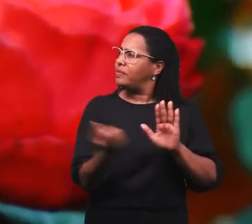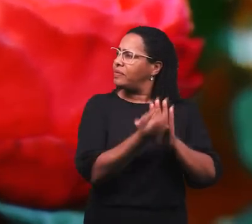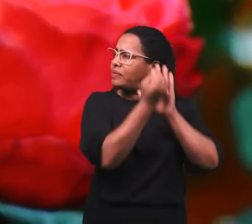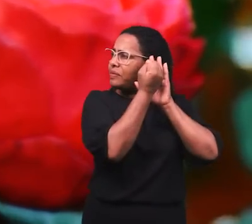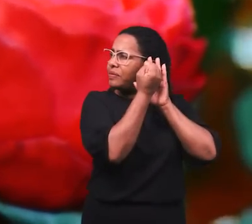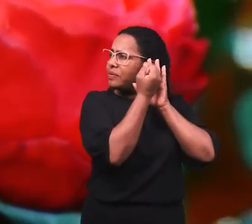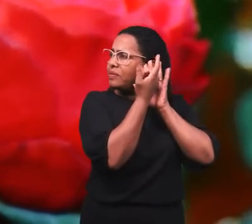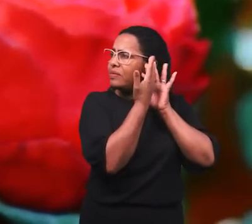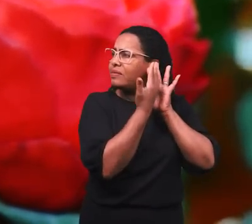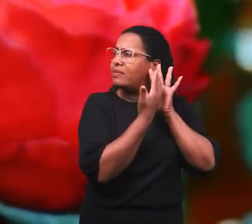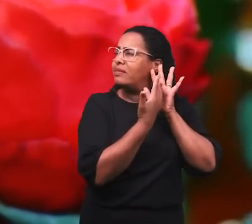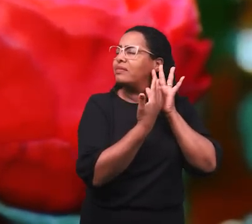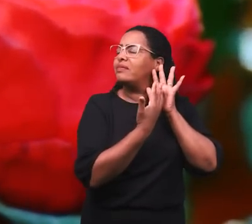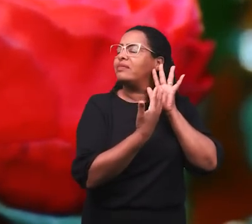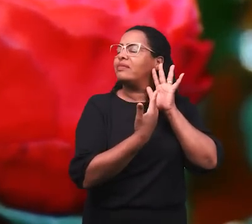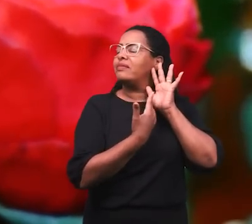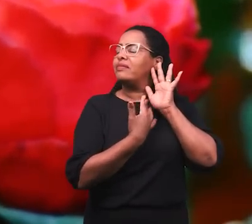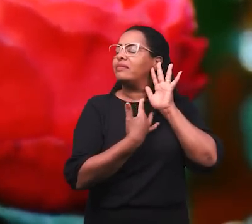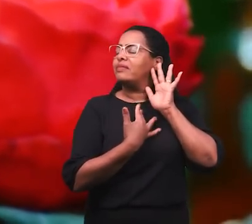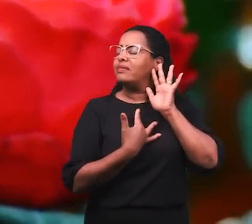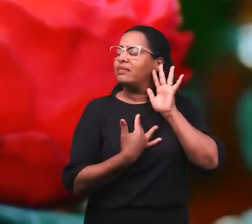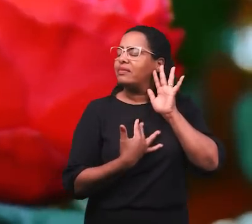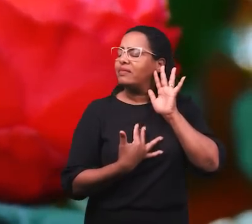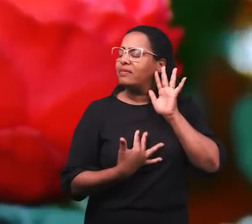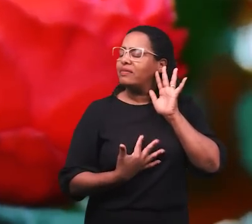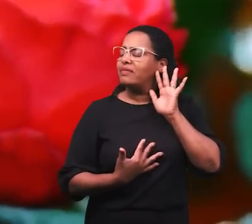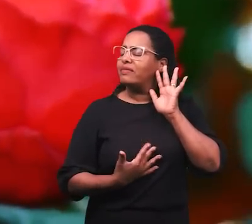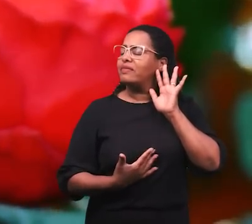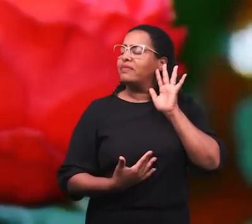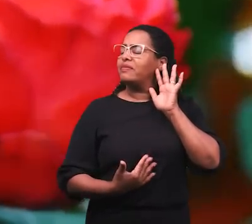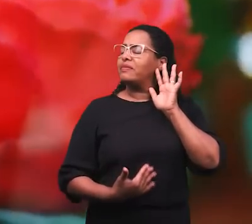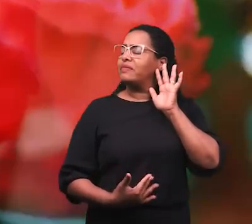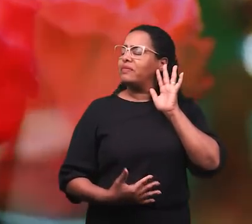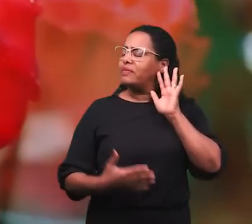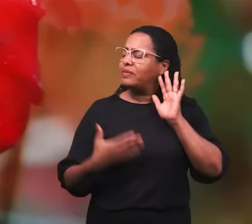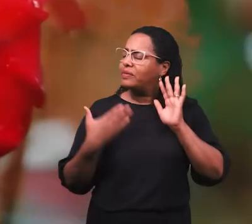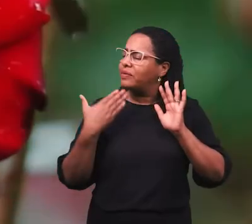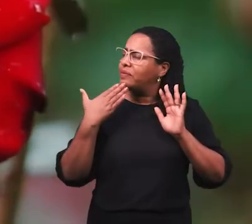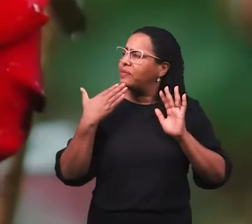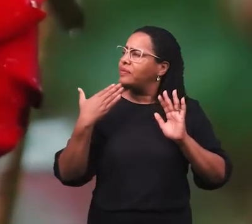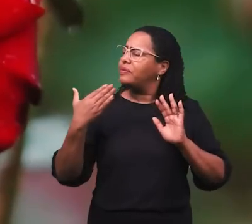Derrama do teu sangue sobre mim, ó